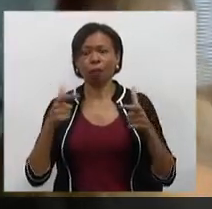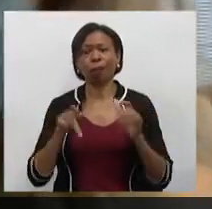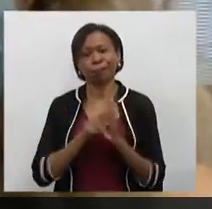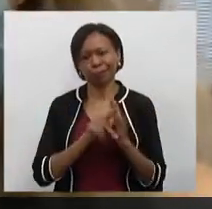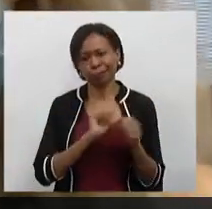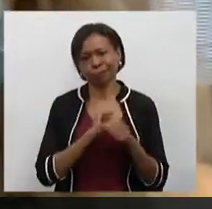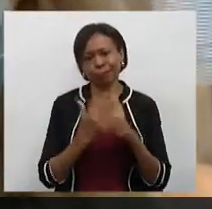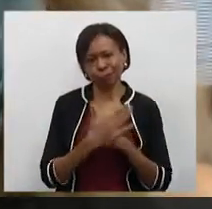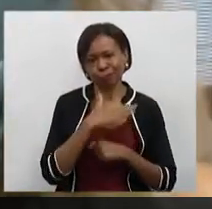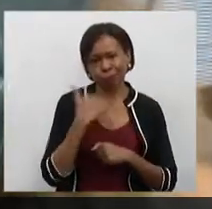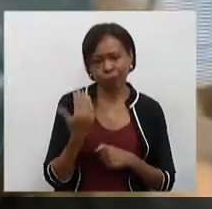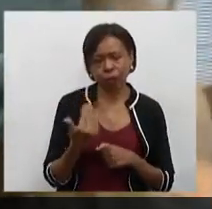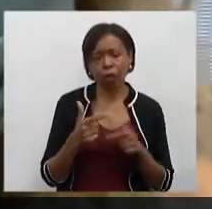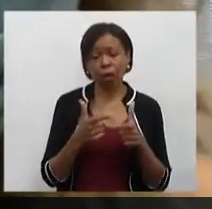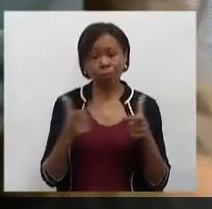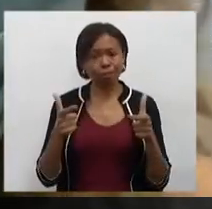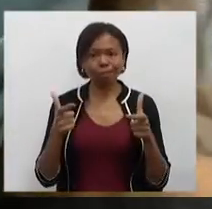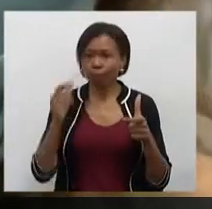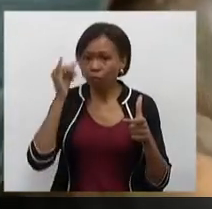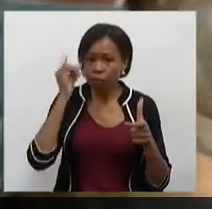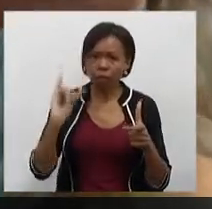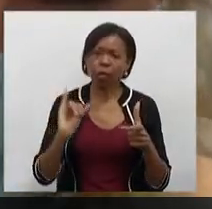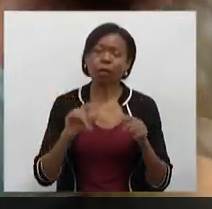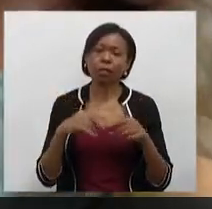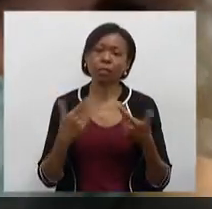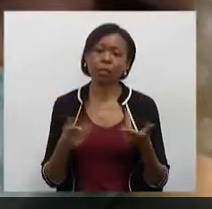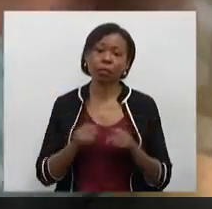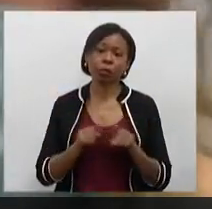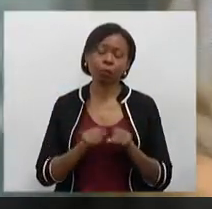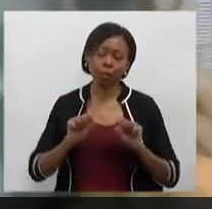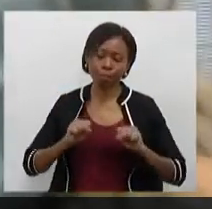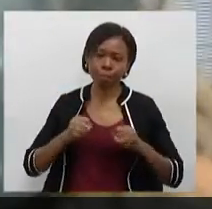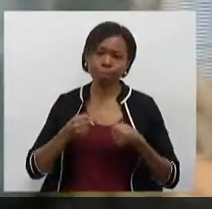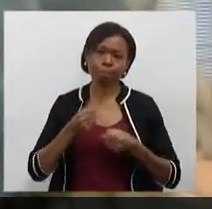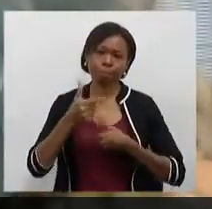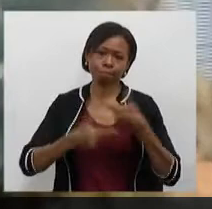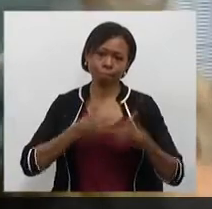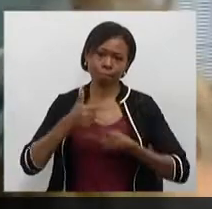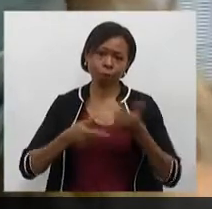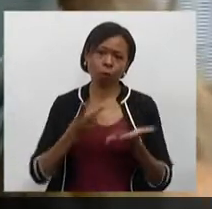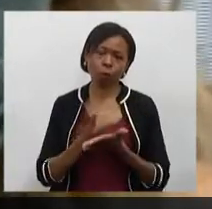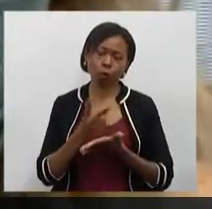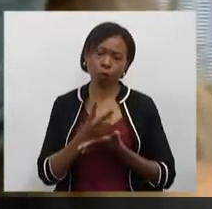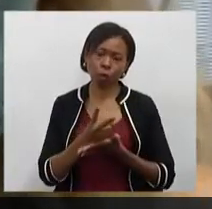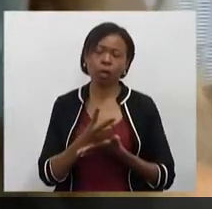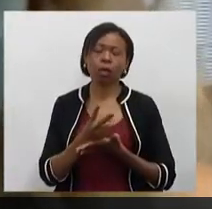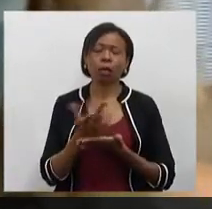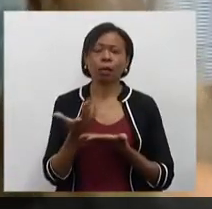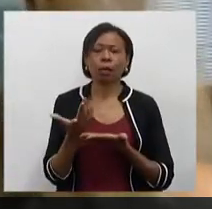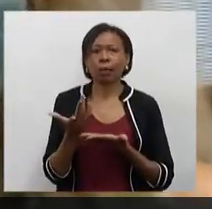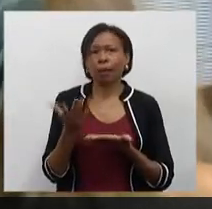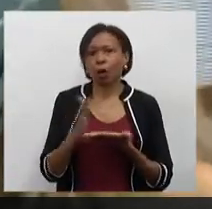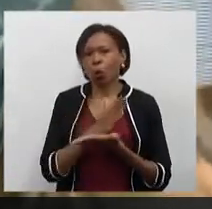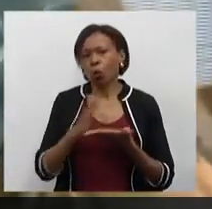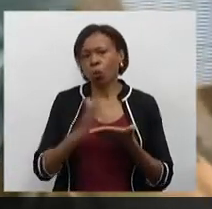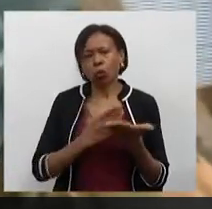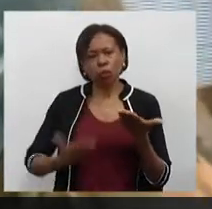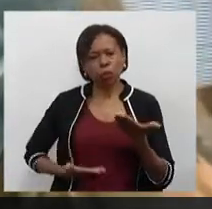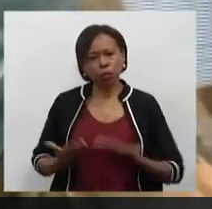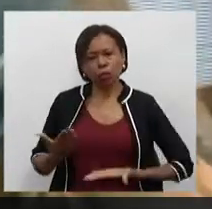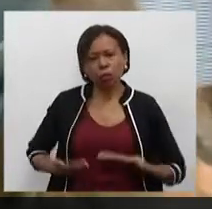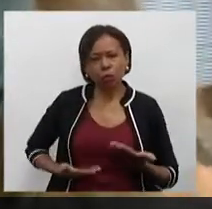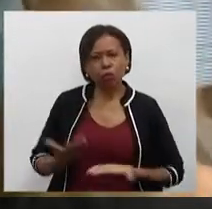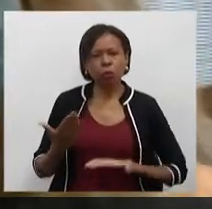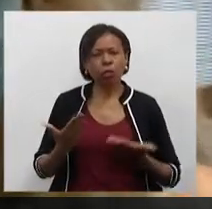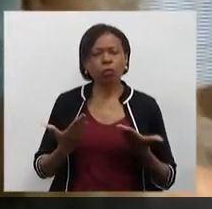bem como aí a proteção da força de trabalho para manutenção do funcionamento dos serviços essenciais destinados aí,